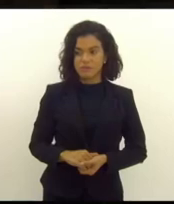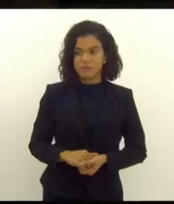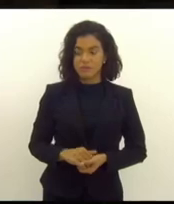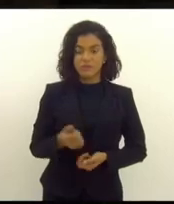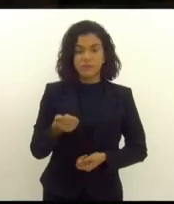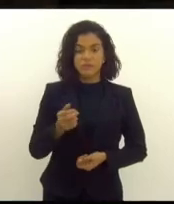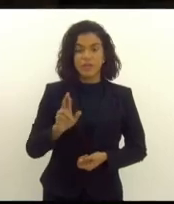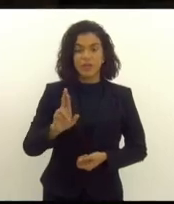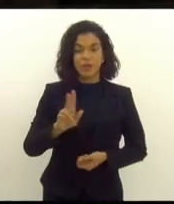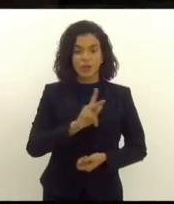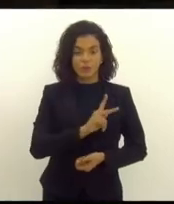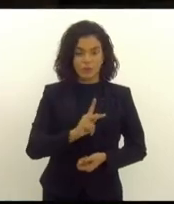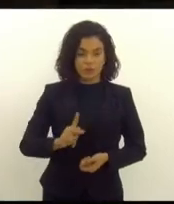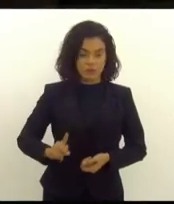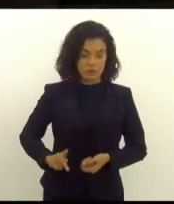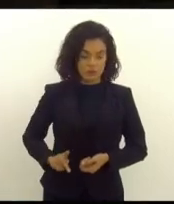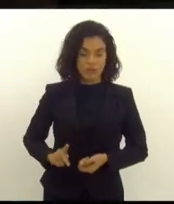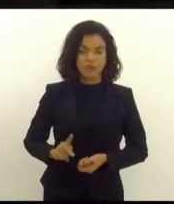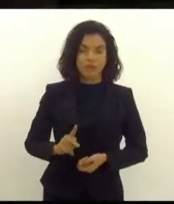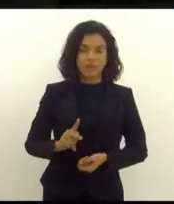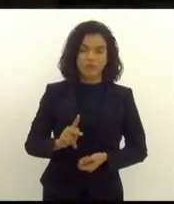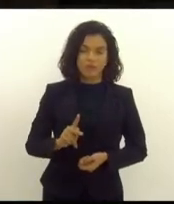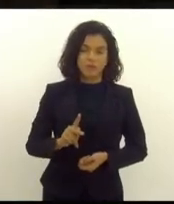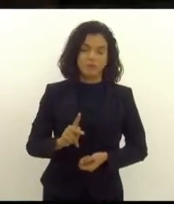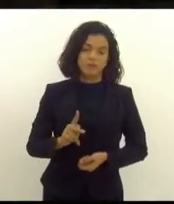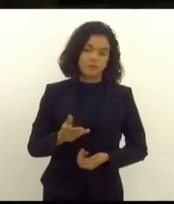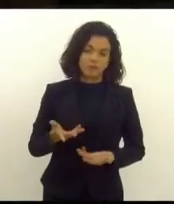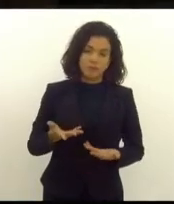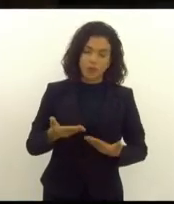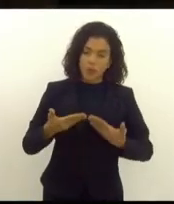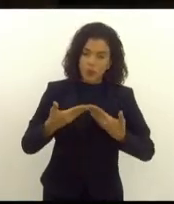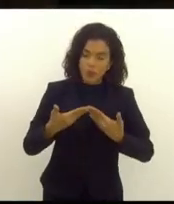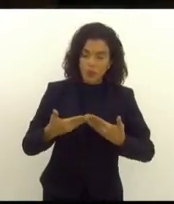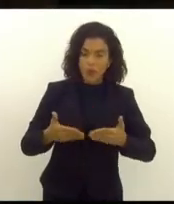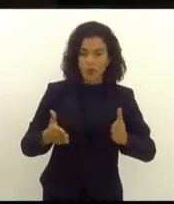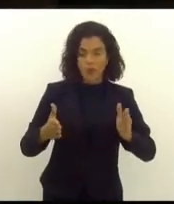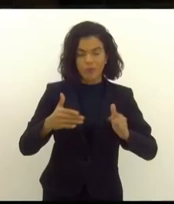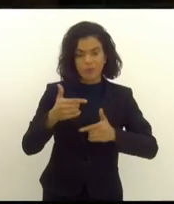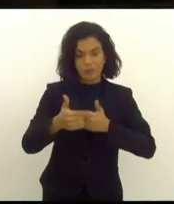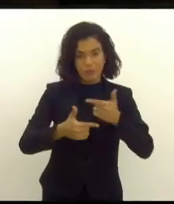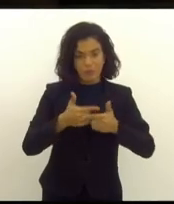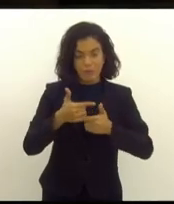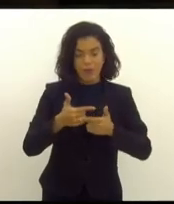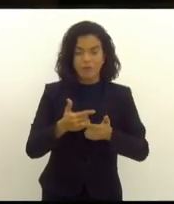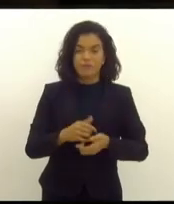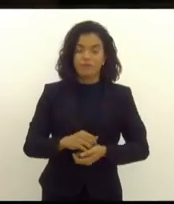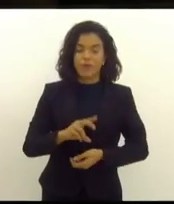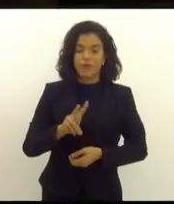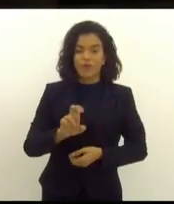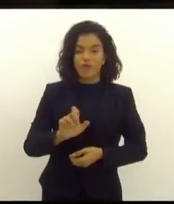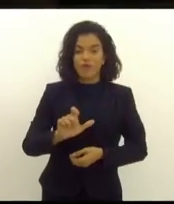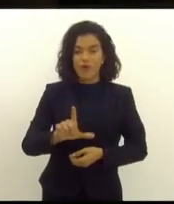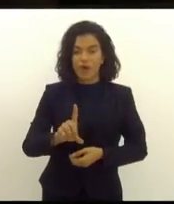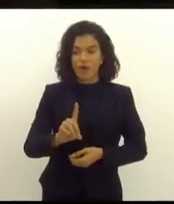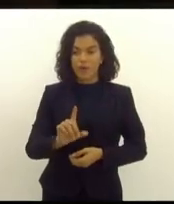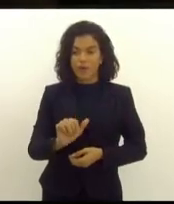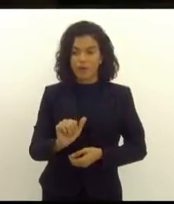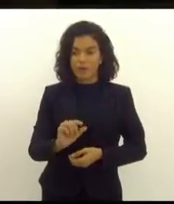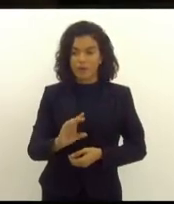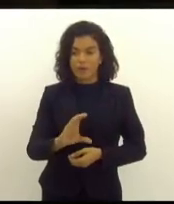senhor presidente do expediente Inicial Deputado Val da